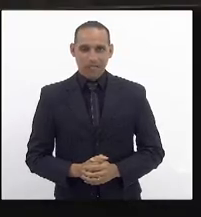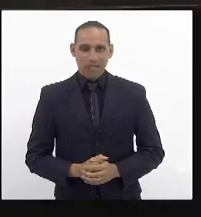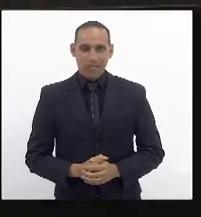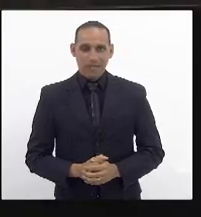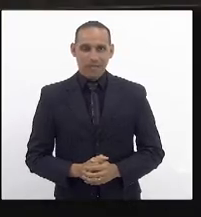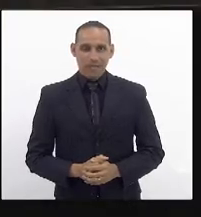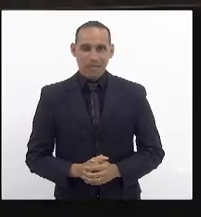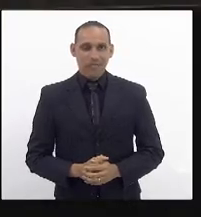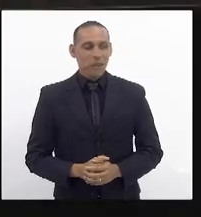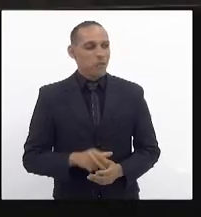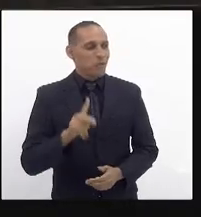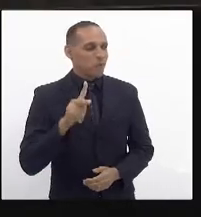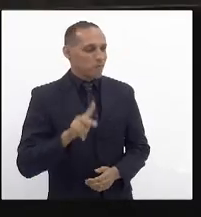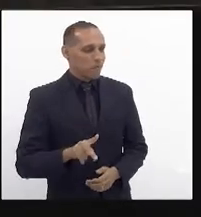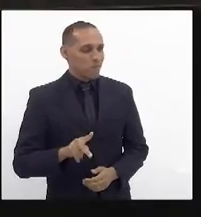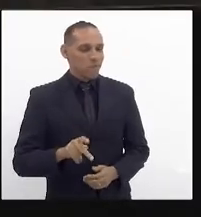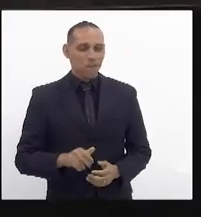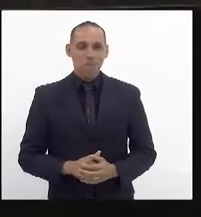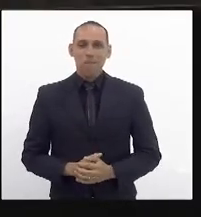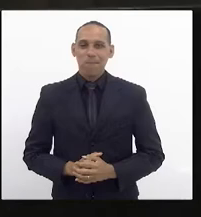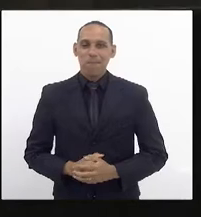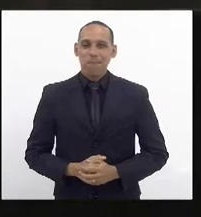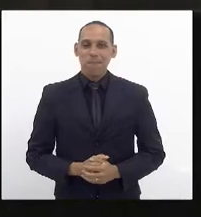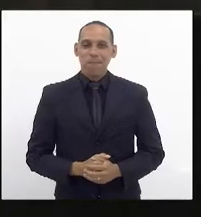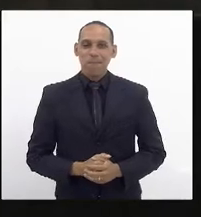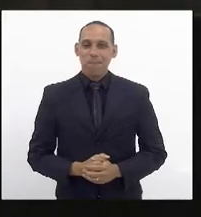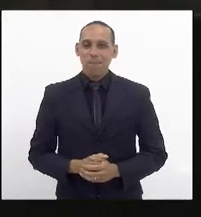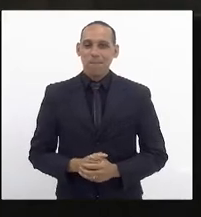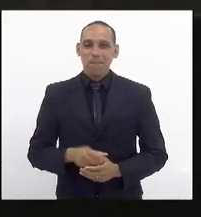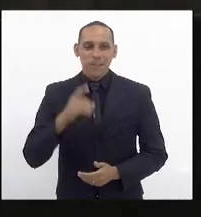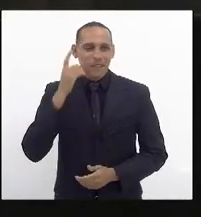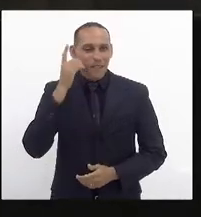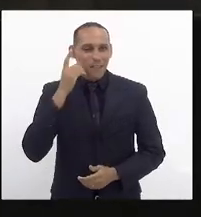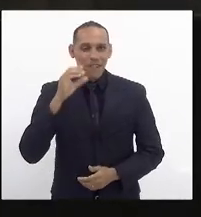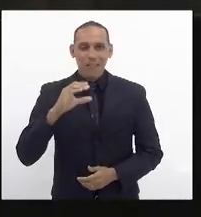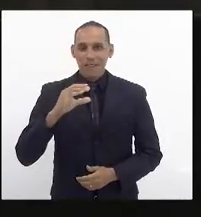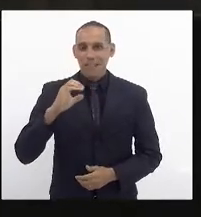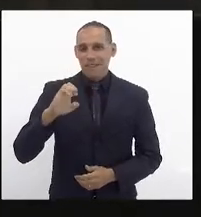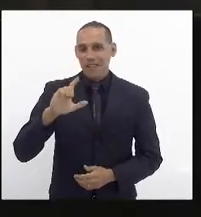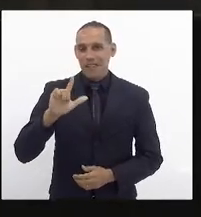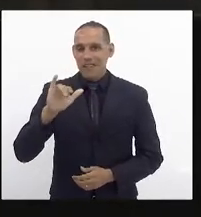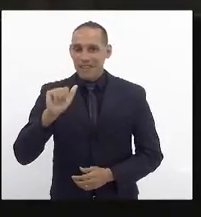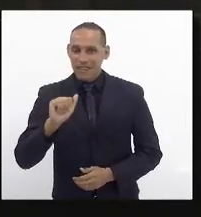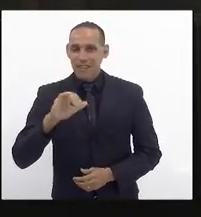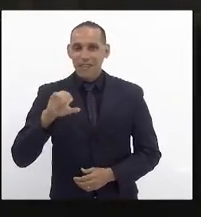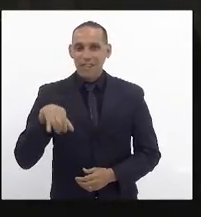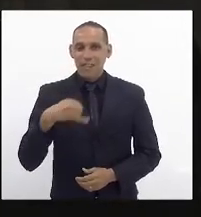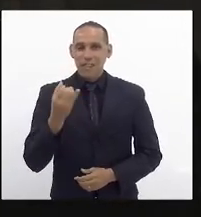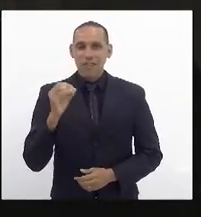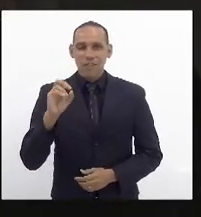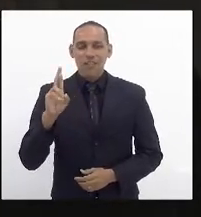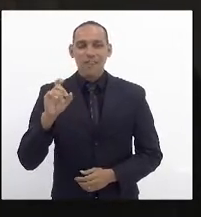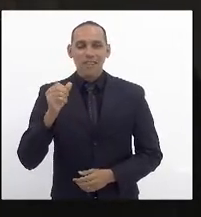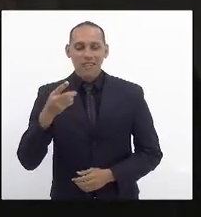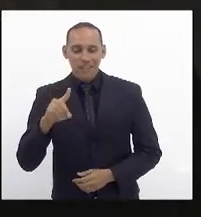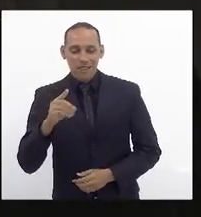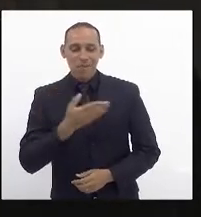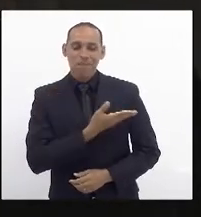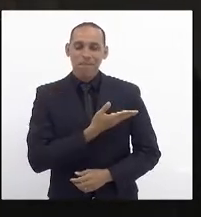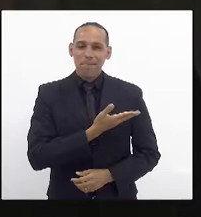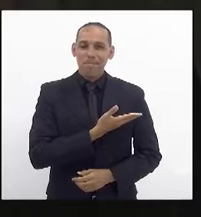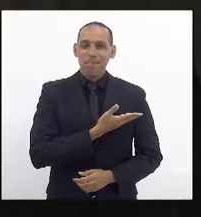senhora Presidente desta Associação detectar a Célia Jordão amiga querida